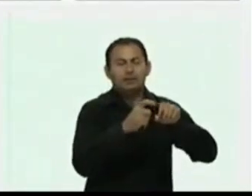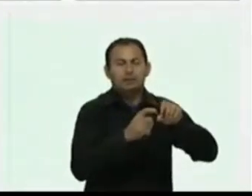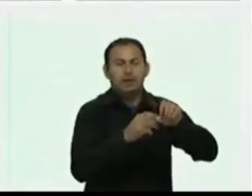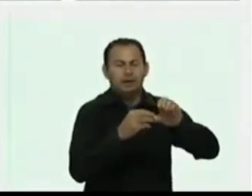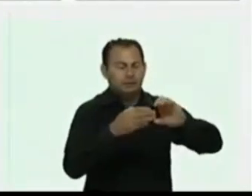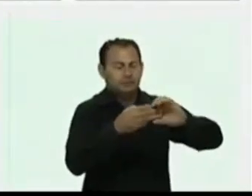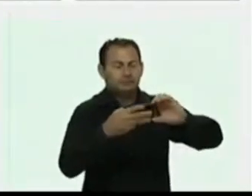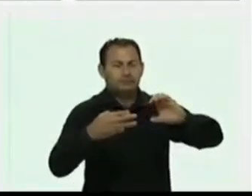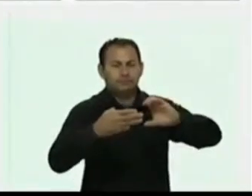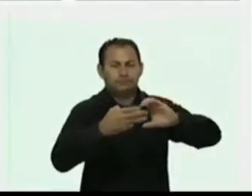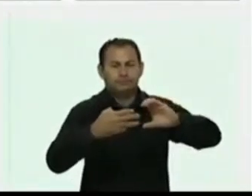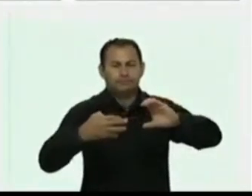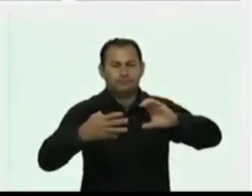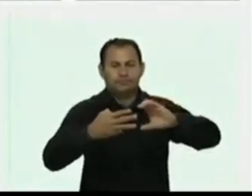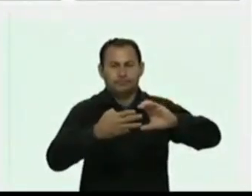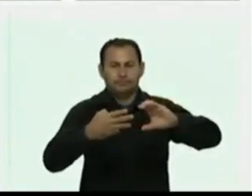né,